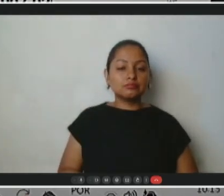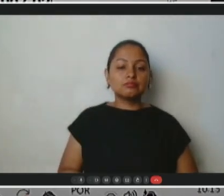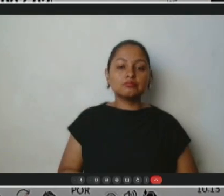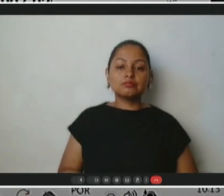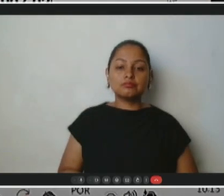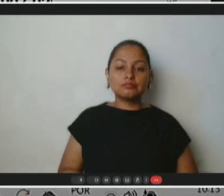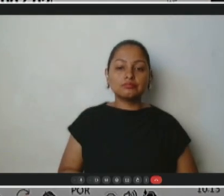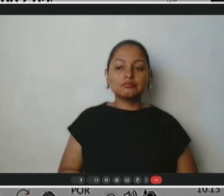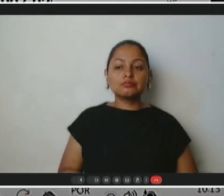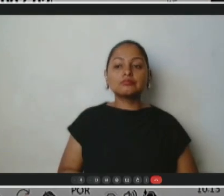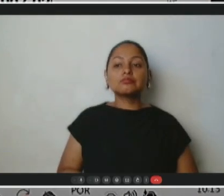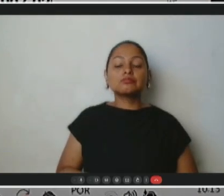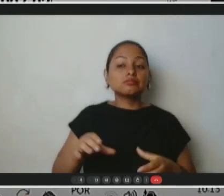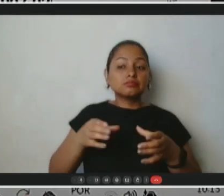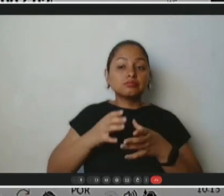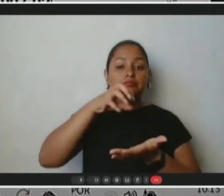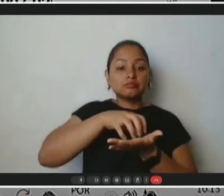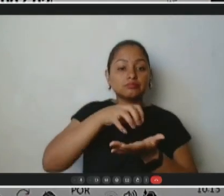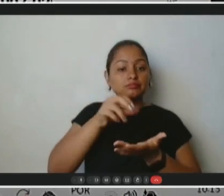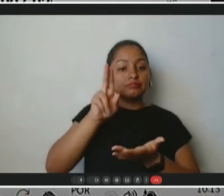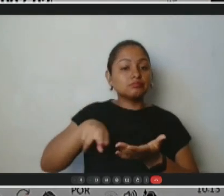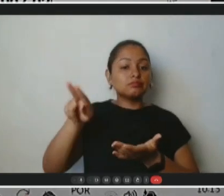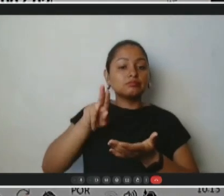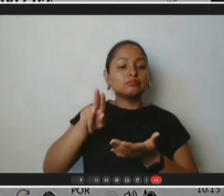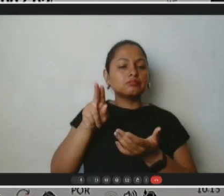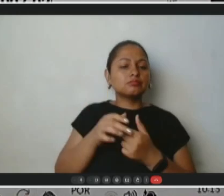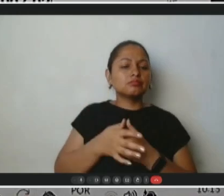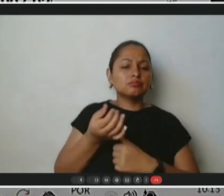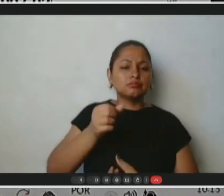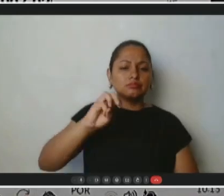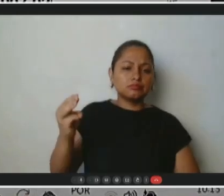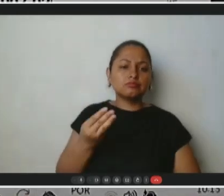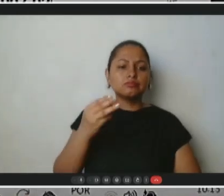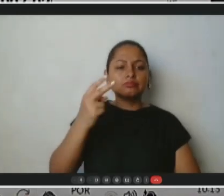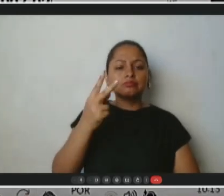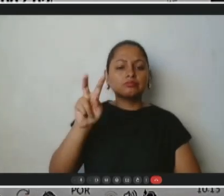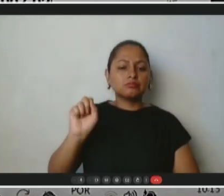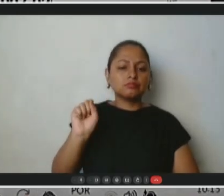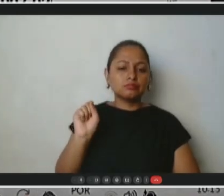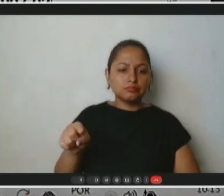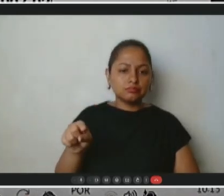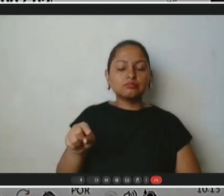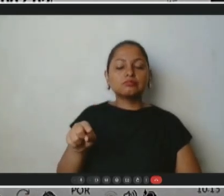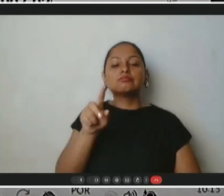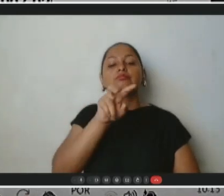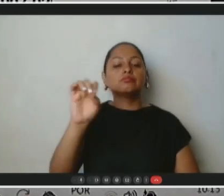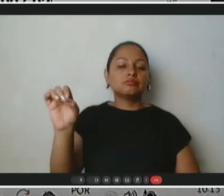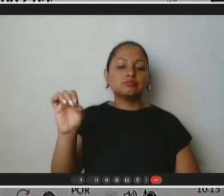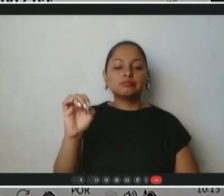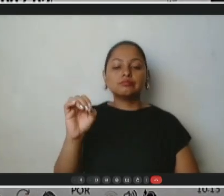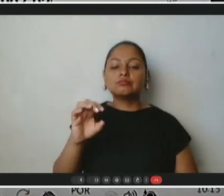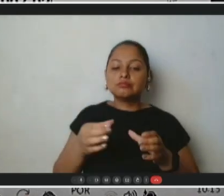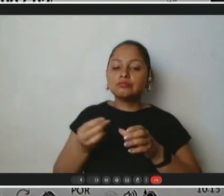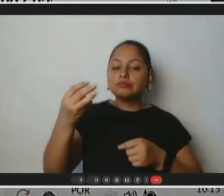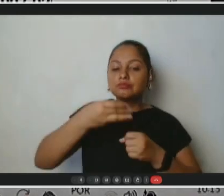Fundação Centro Universitária, Uniuv, 6 milhões 242 mil e 500. Companhia Municipal de Habitação,